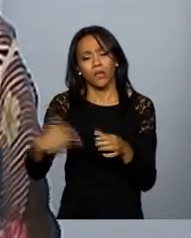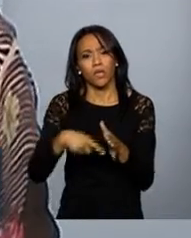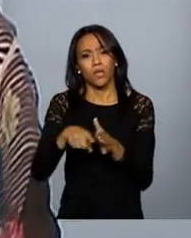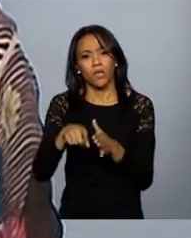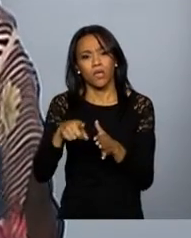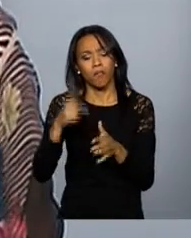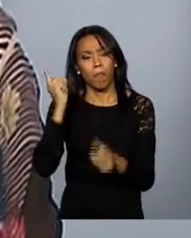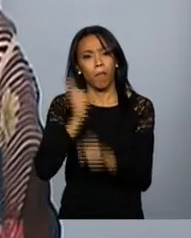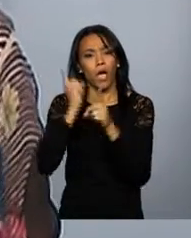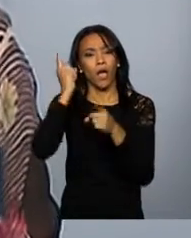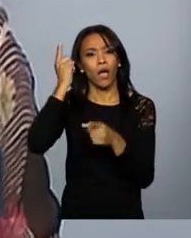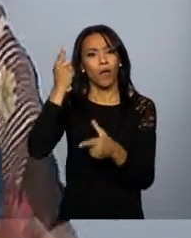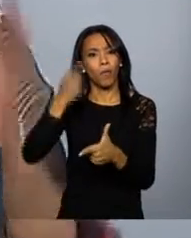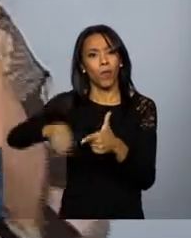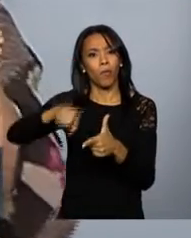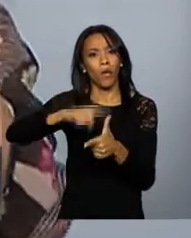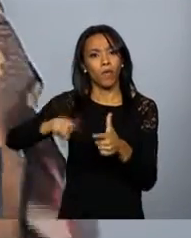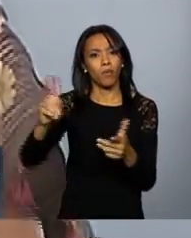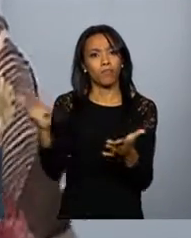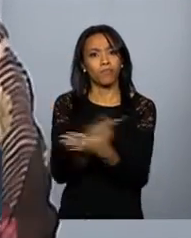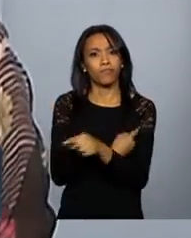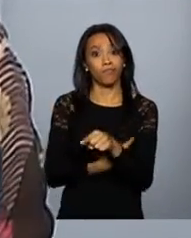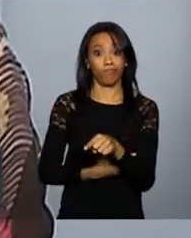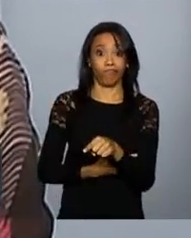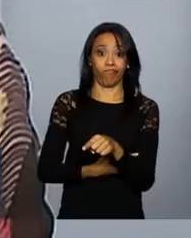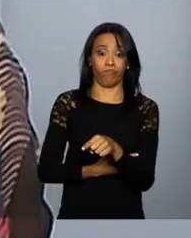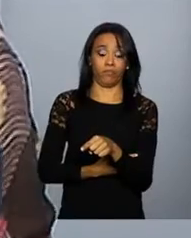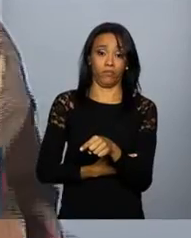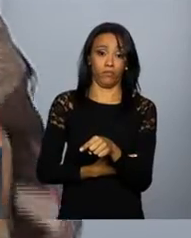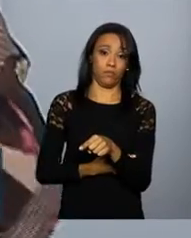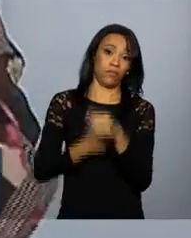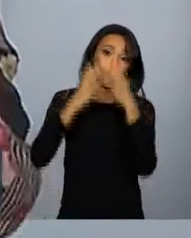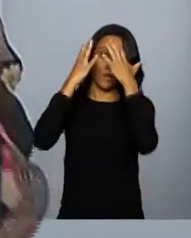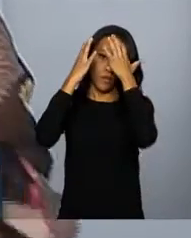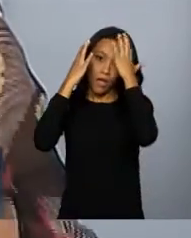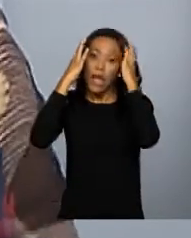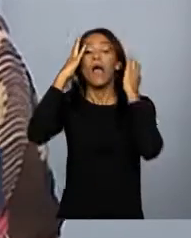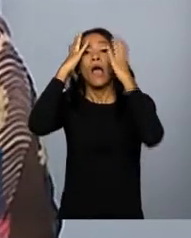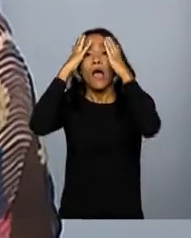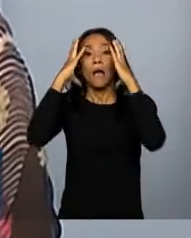problema e que a microcefalia, ela